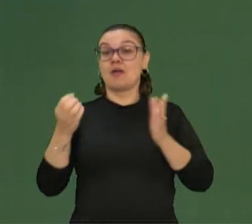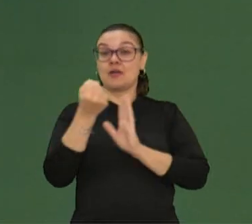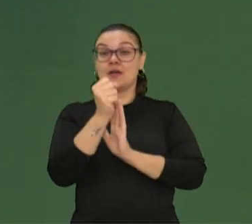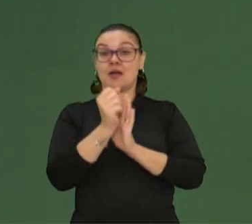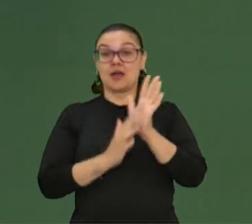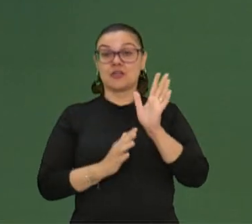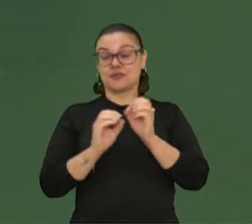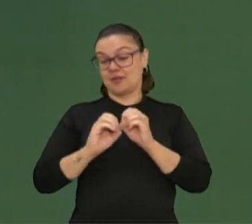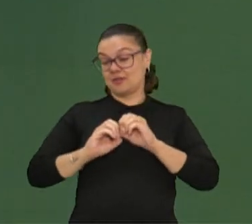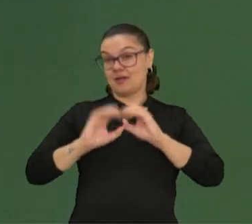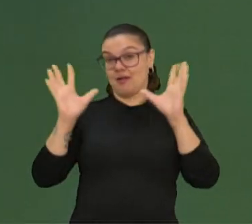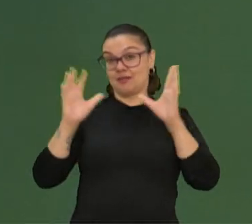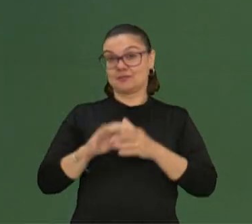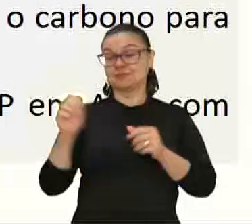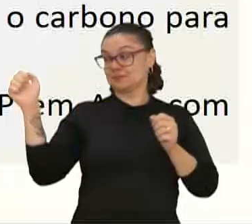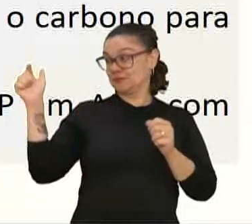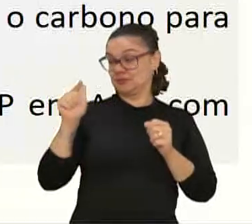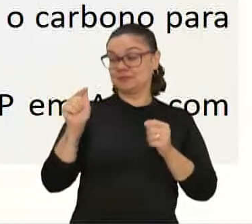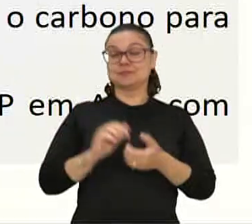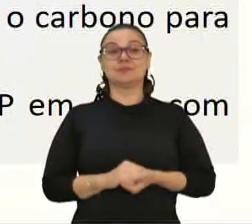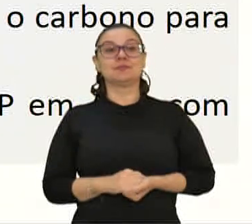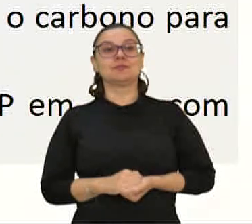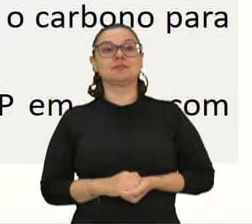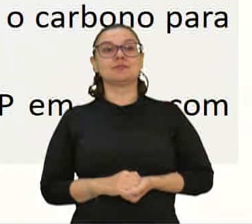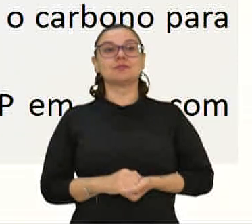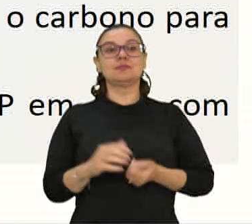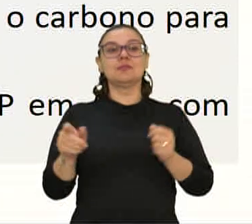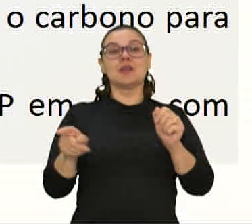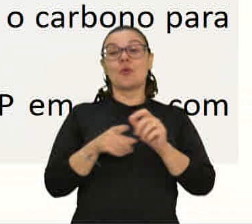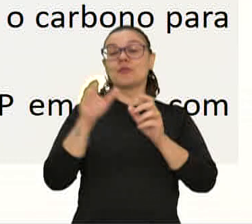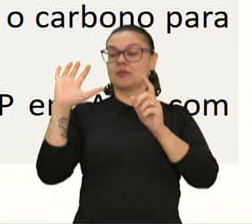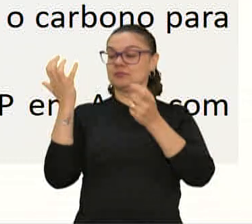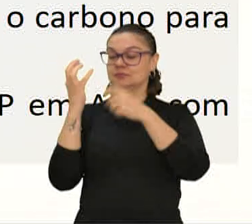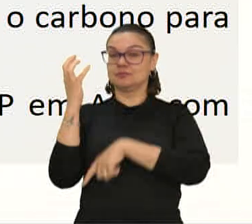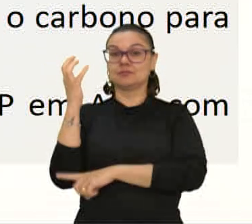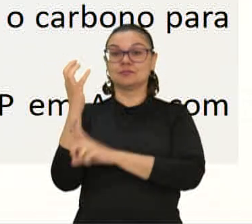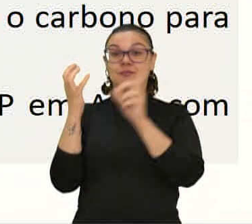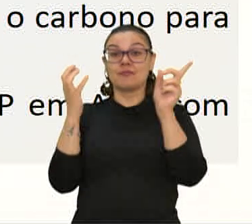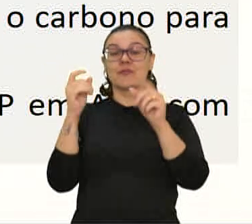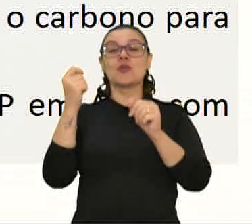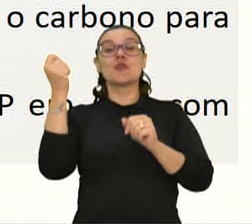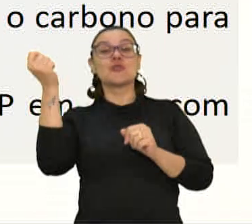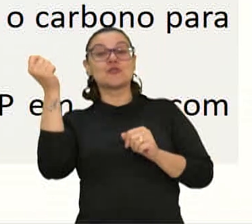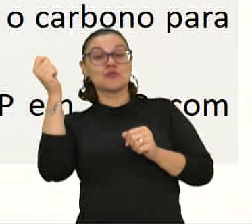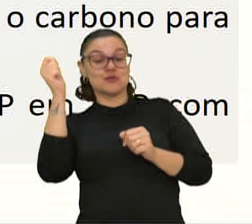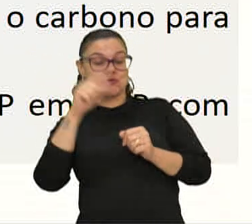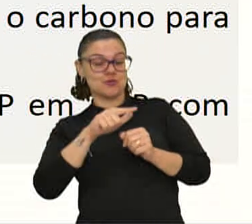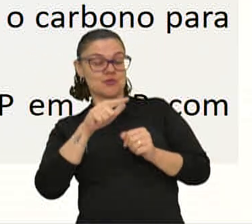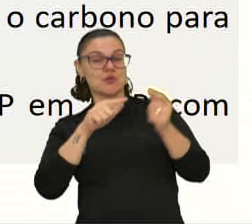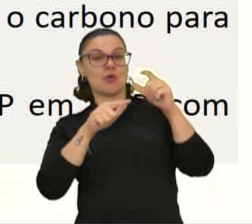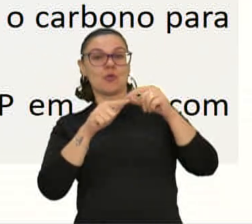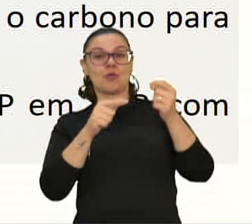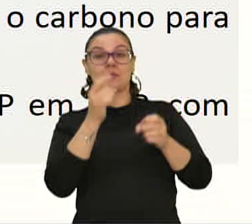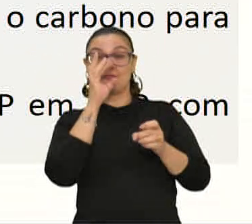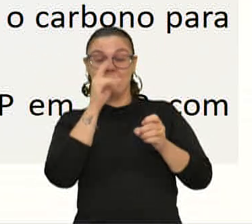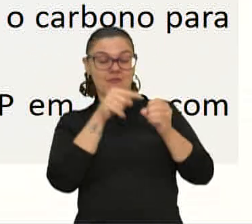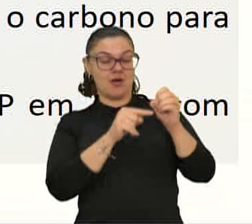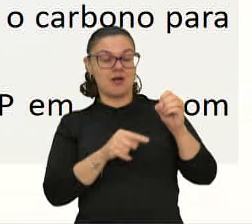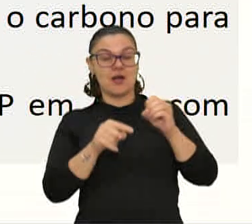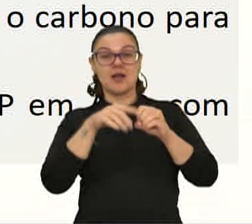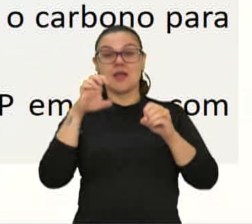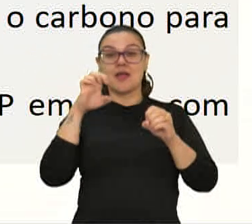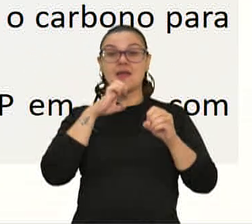exercíciozinho sobre etapa clara para vocês. Durante o processo de fotossíntese, a ação da luz sobre a clorofila libera elétrons que